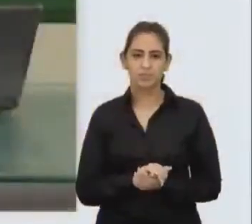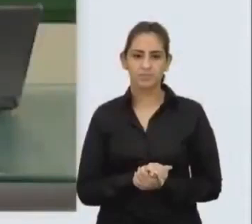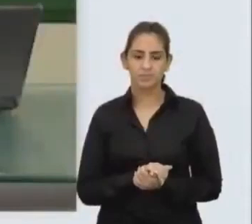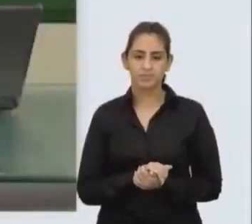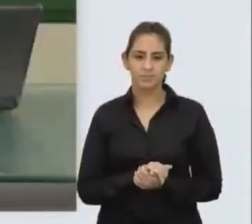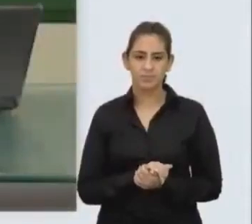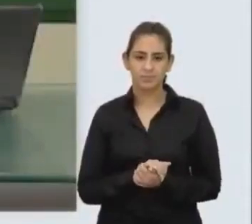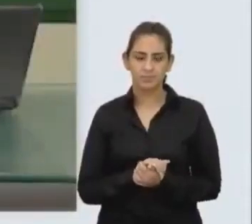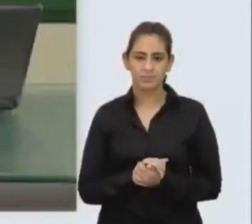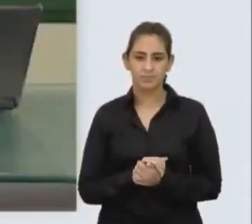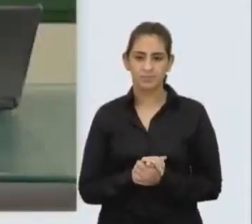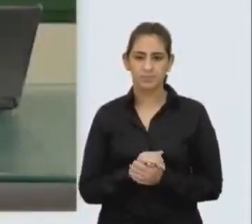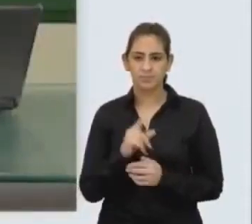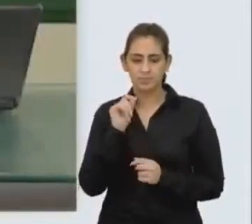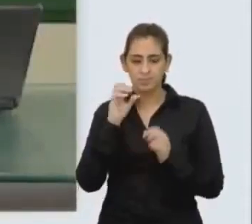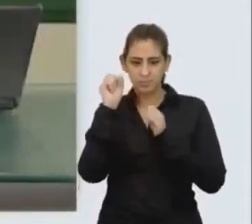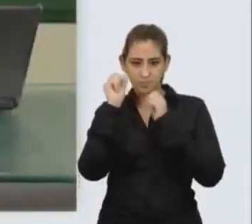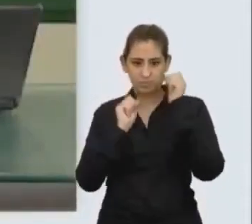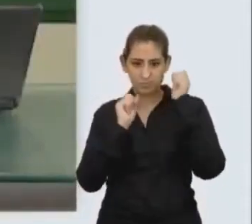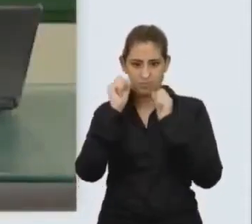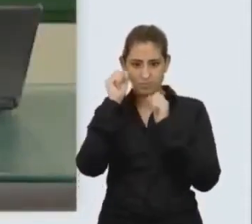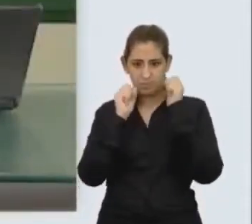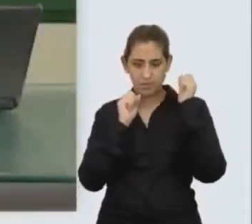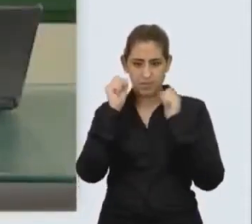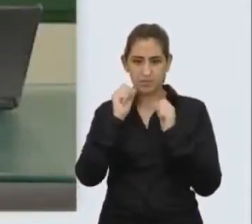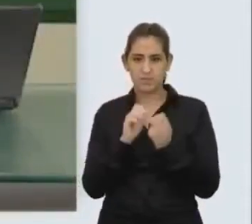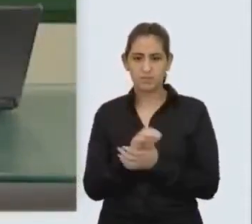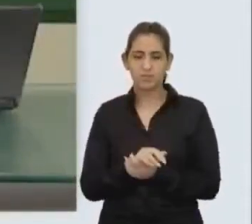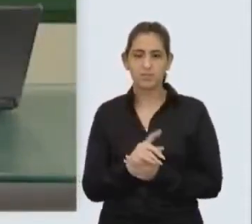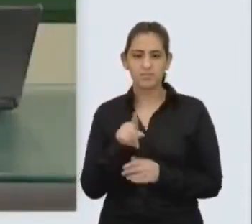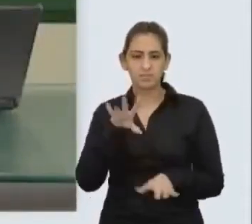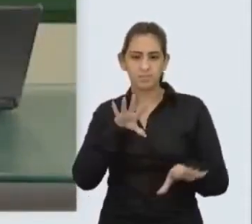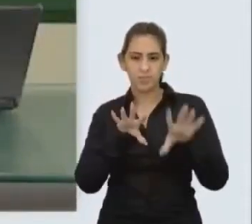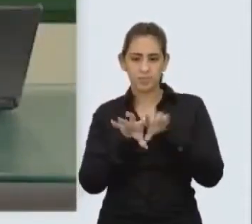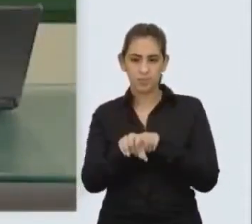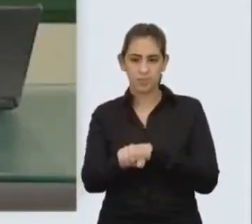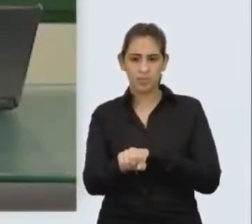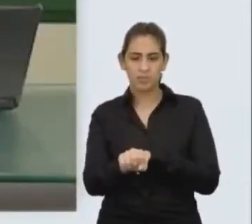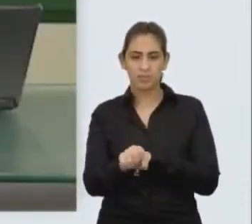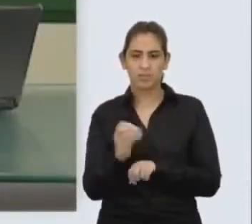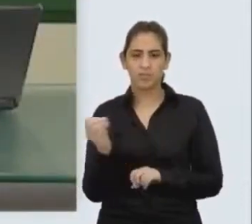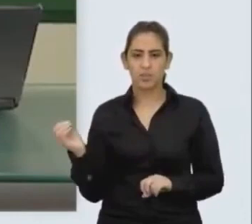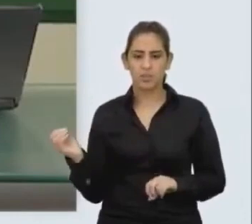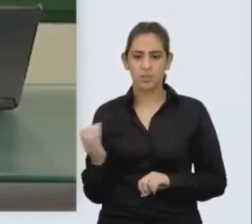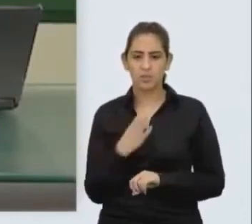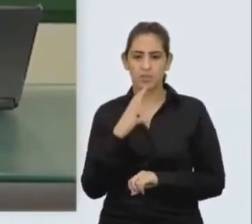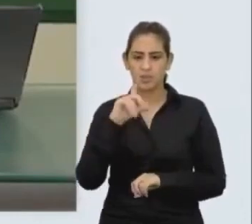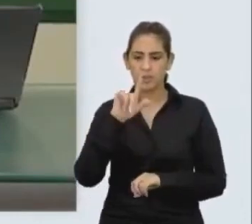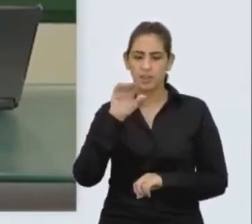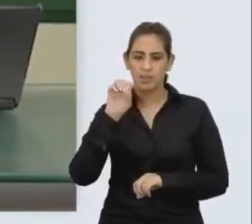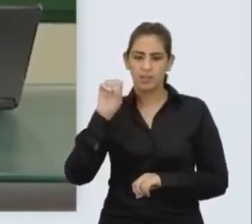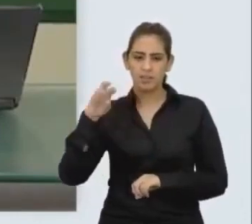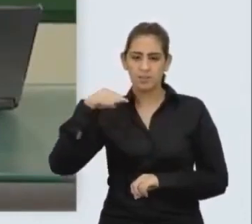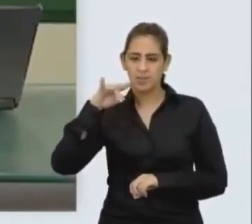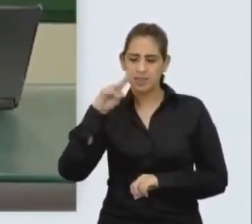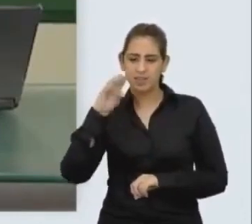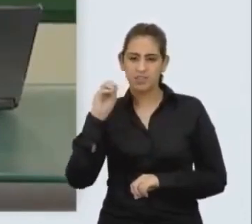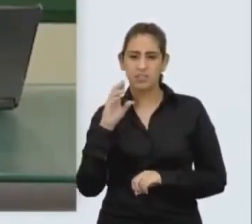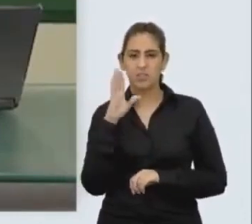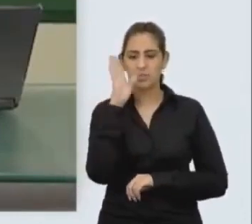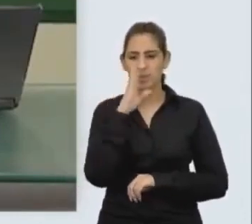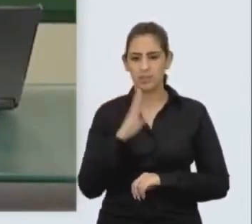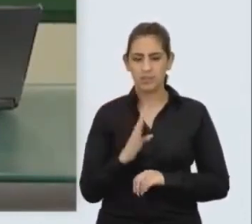o cimento das Micro e Pequenas Empresas Está contribuindo para a formação da nova classe média no país os pequenos